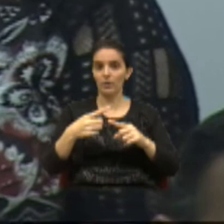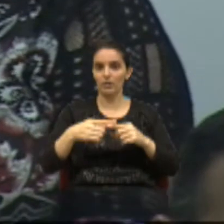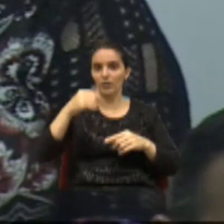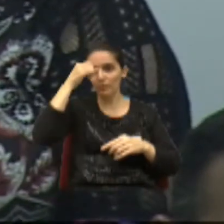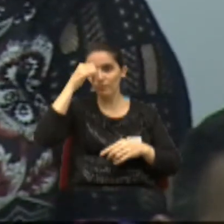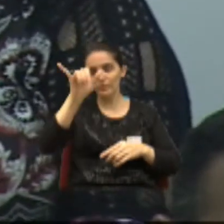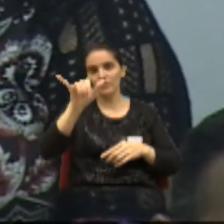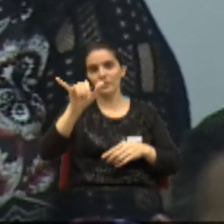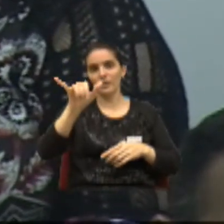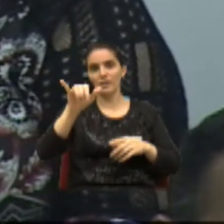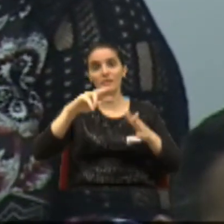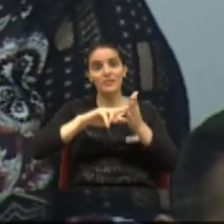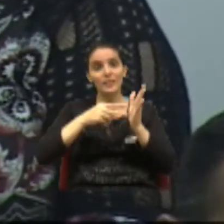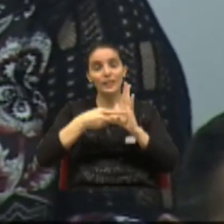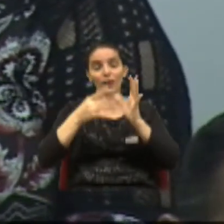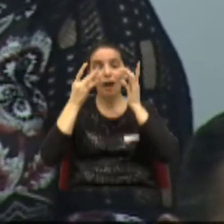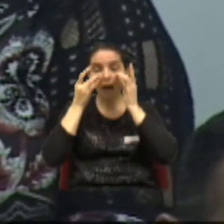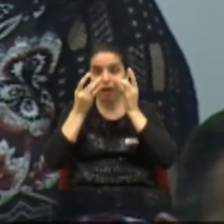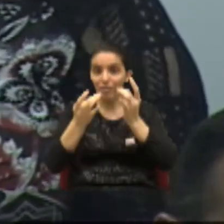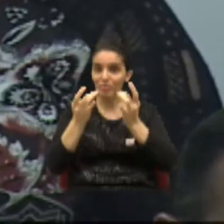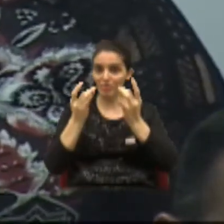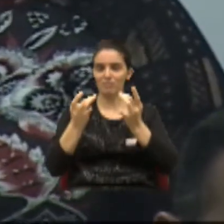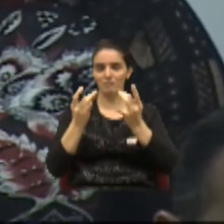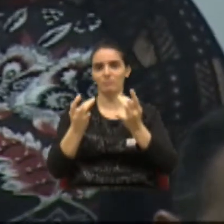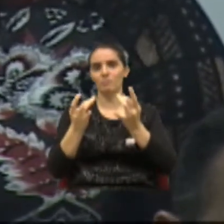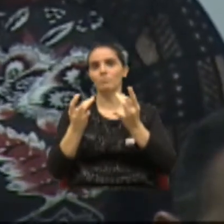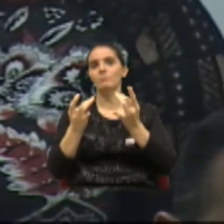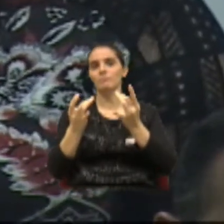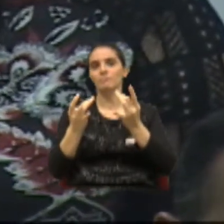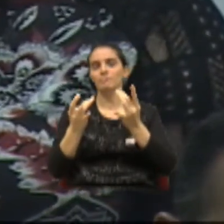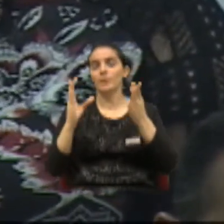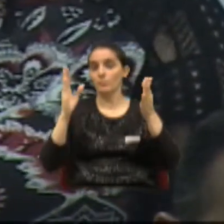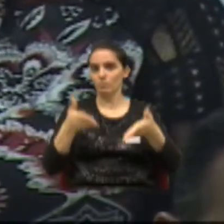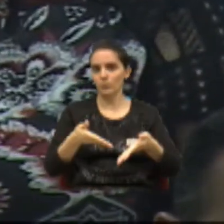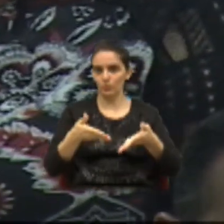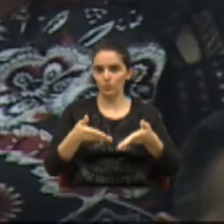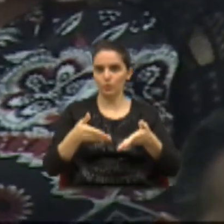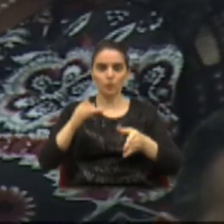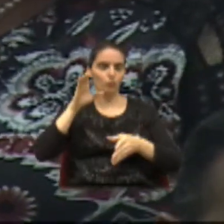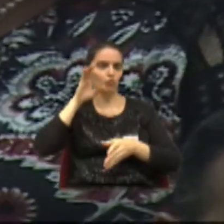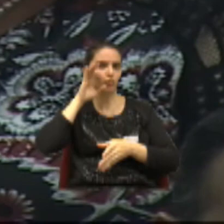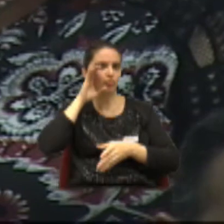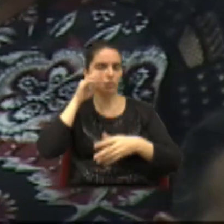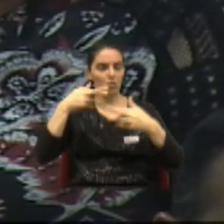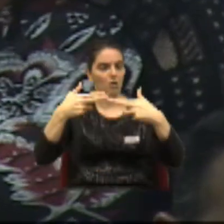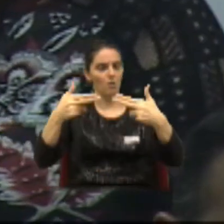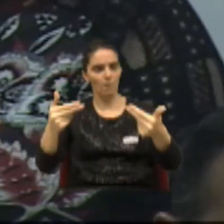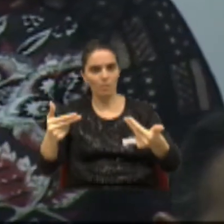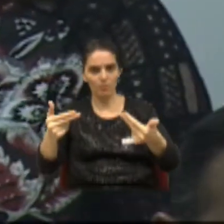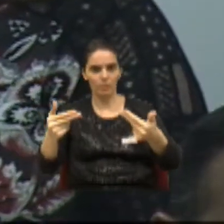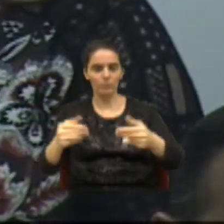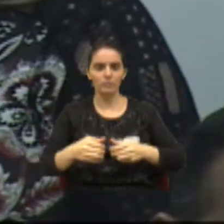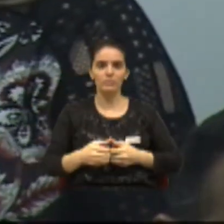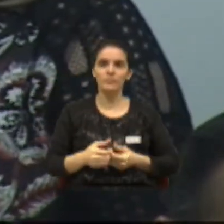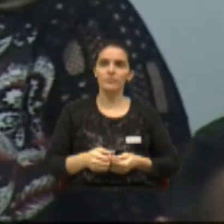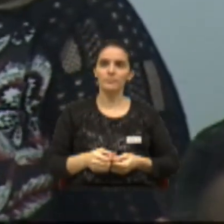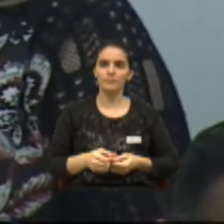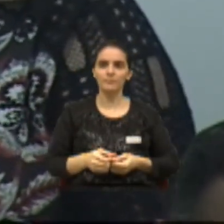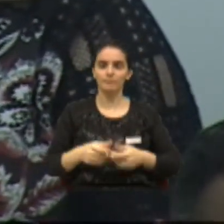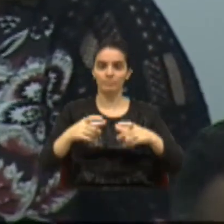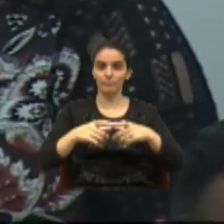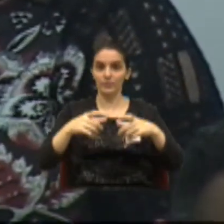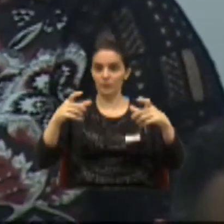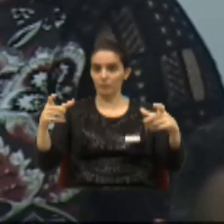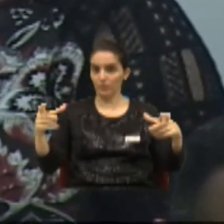nos alertar com relação a essa questão, né? Hoje, tanto eu quanto alguns, né, acho que a maioria são